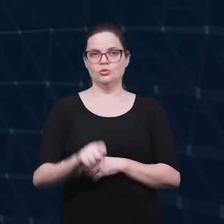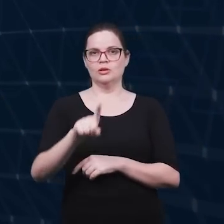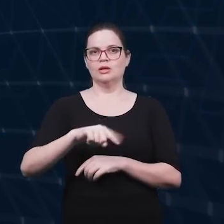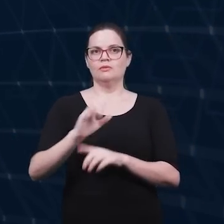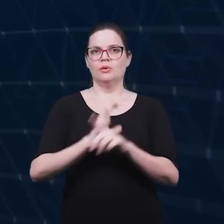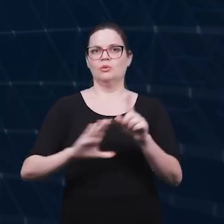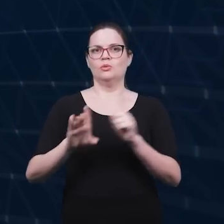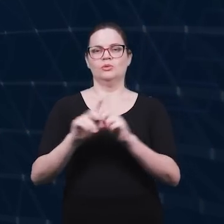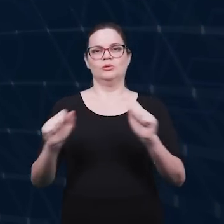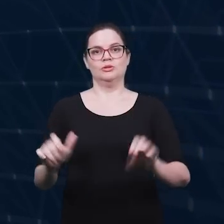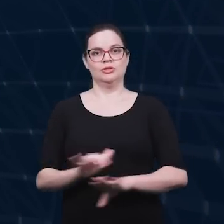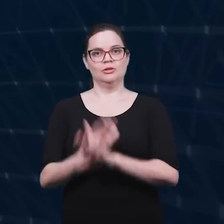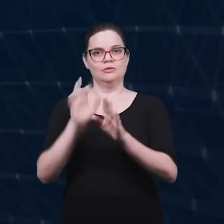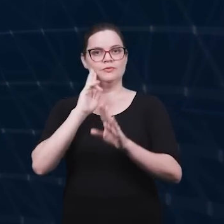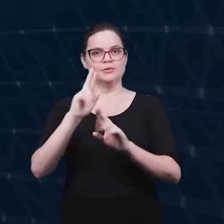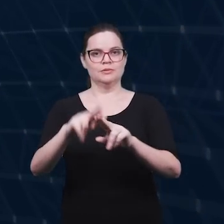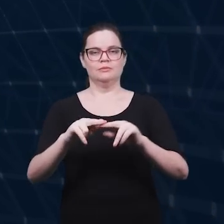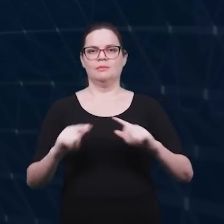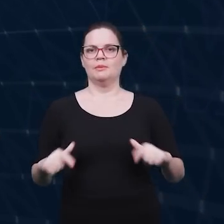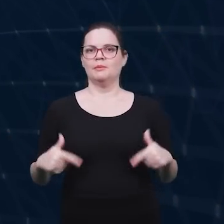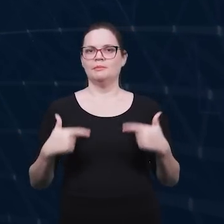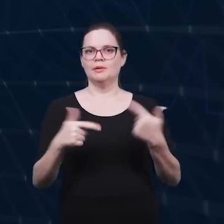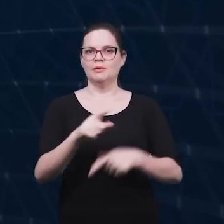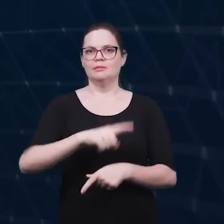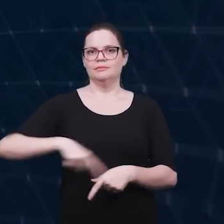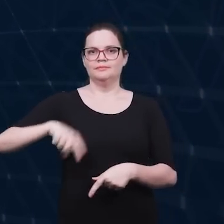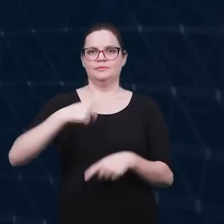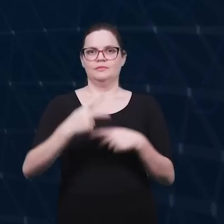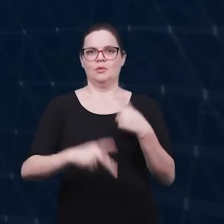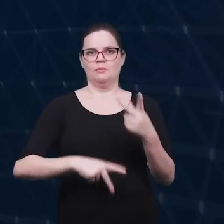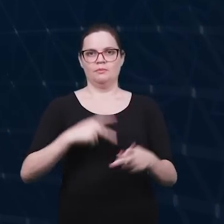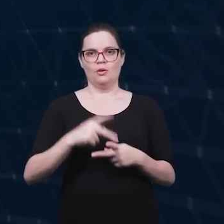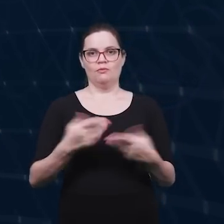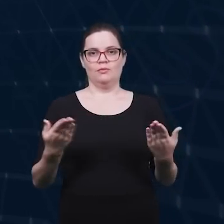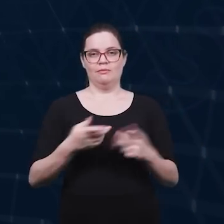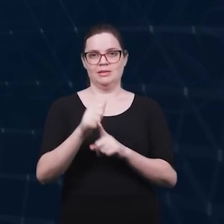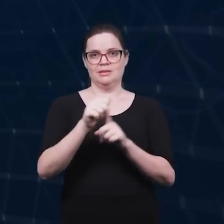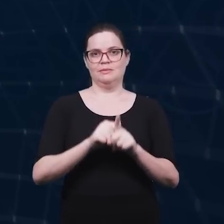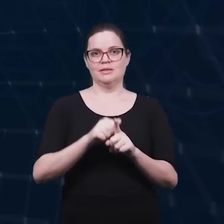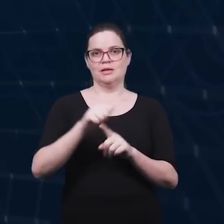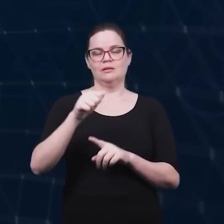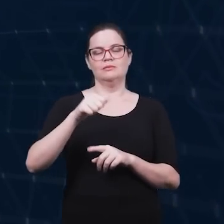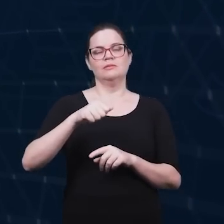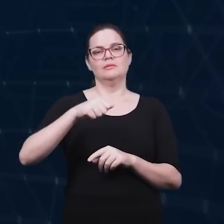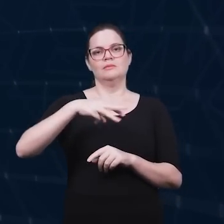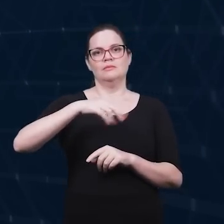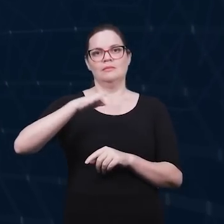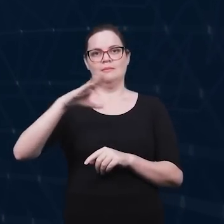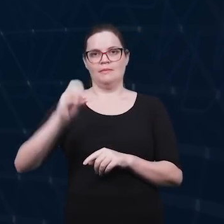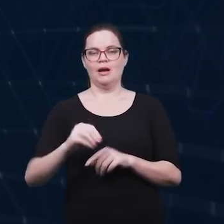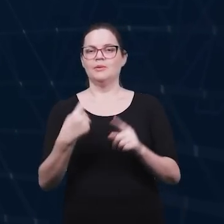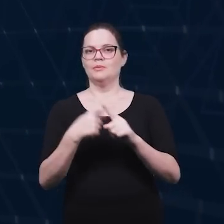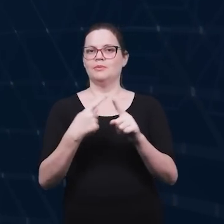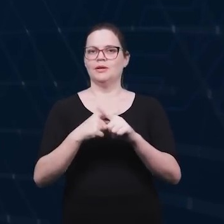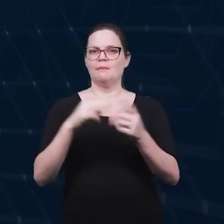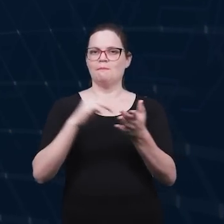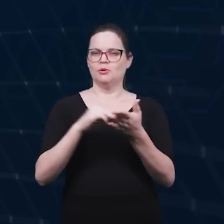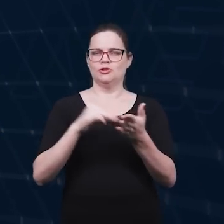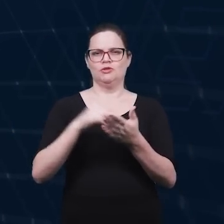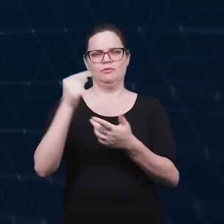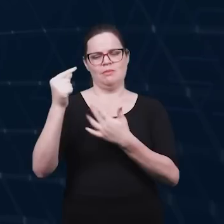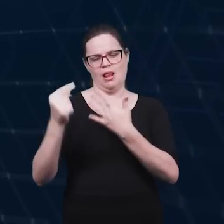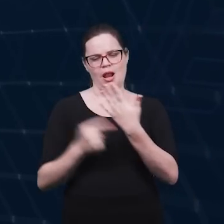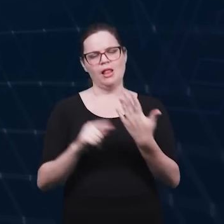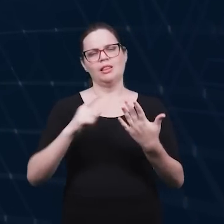ao Senhor, que operou maravilhas no meio do seu povo, em especial nesse mês de maio. Os irmãos tinham muitos motivos para louvar o